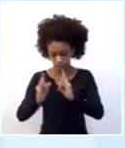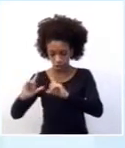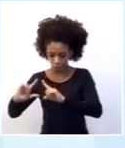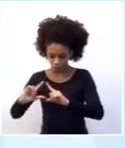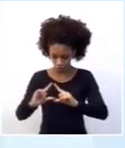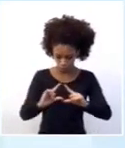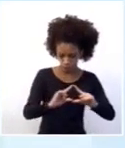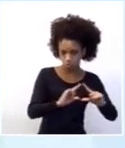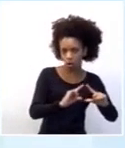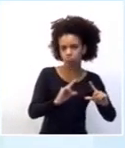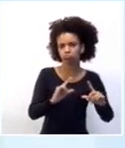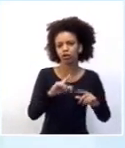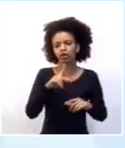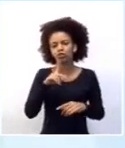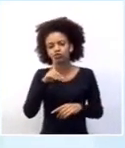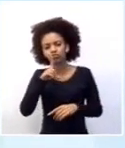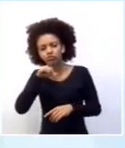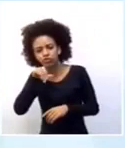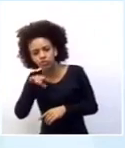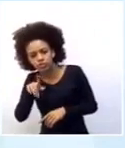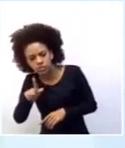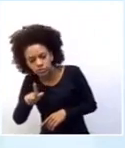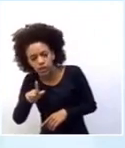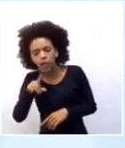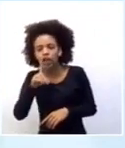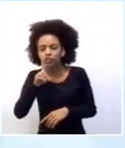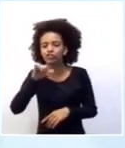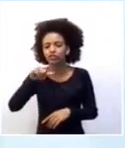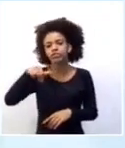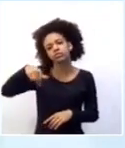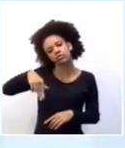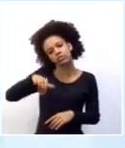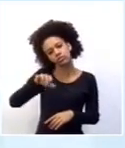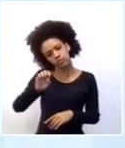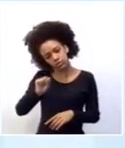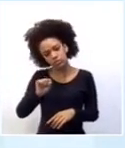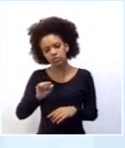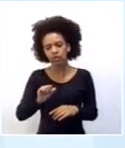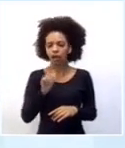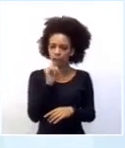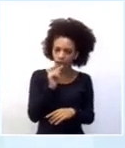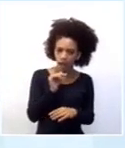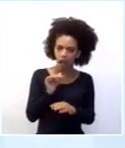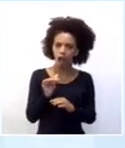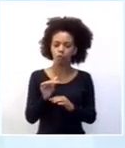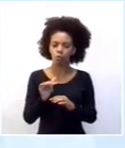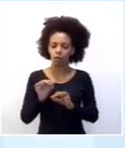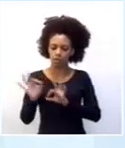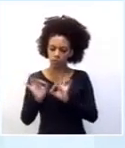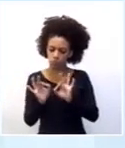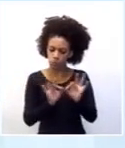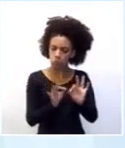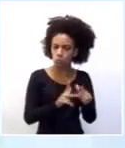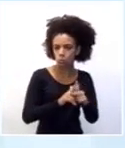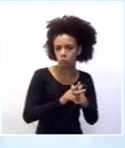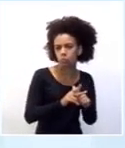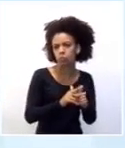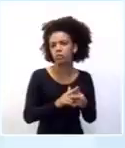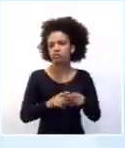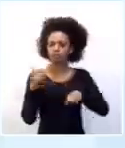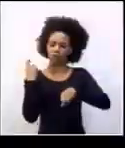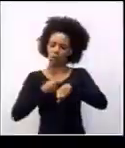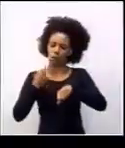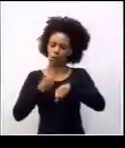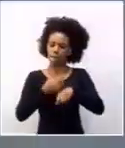pirâmides, dos diques, né? Aquelas barreiras que vão conter a água, dos canais de irrigação e das obras públicas de